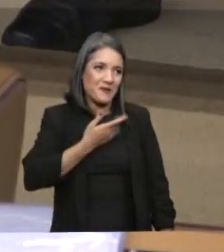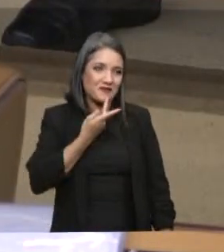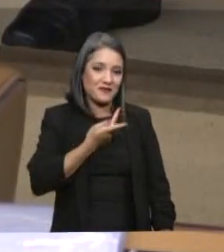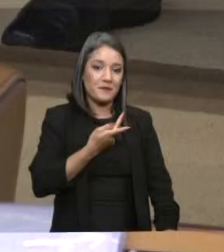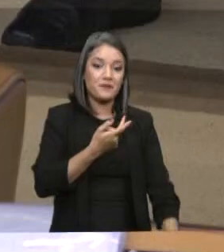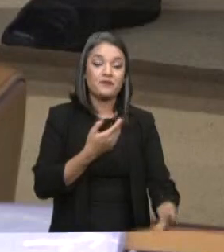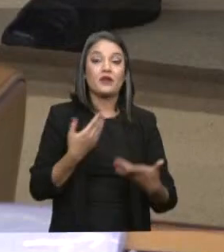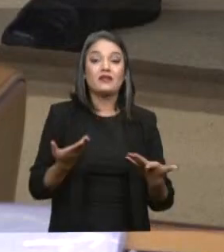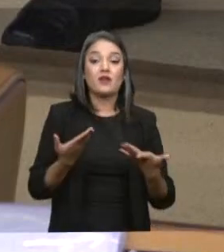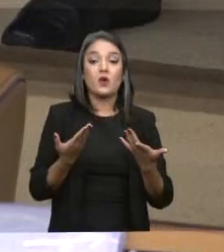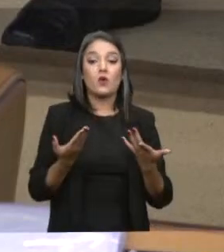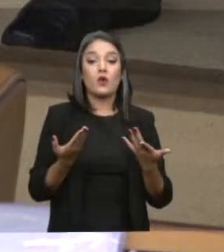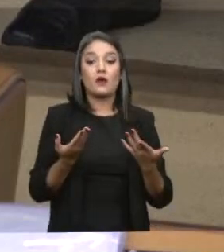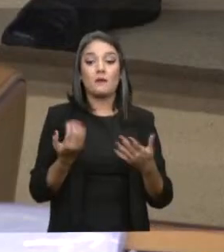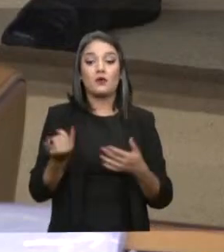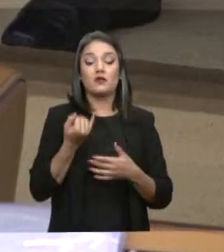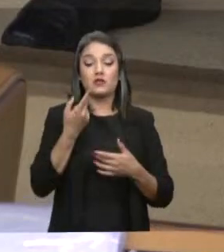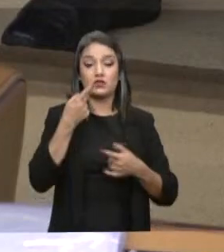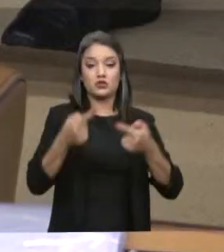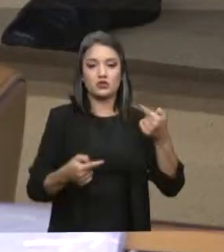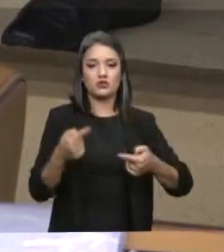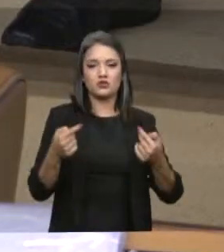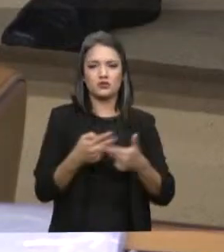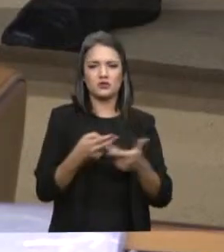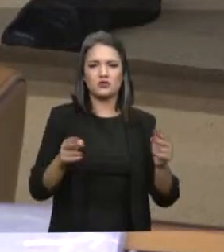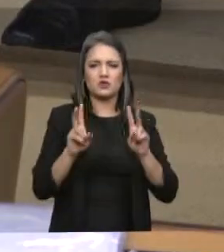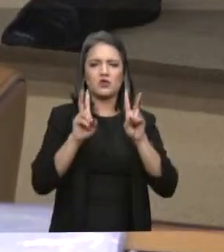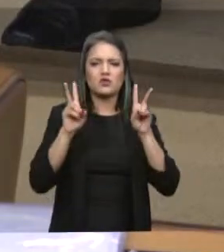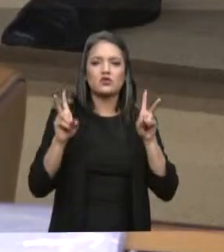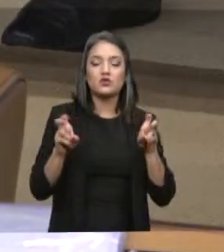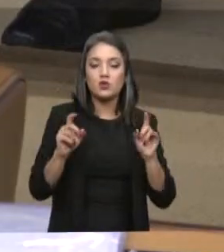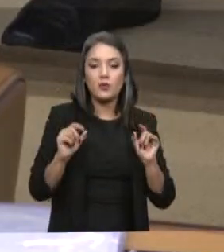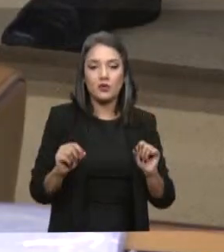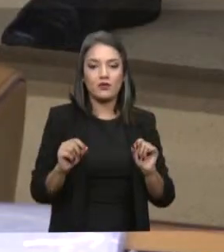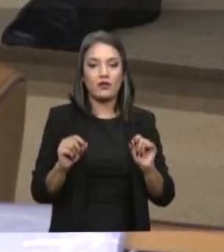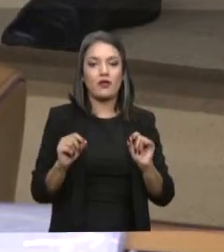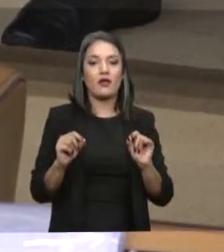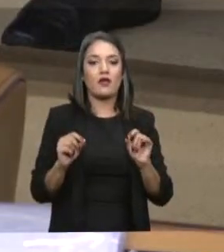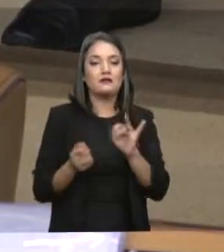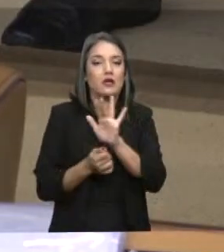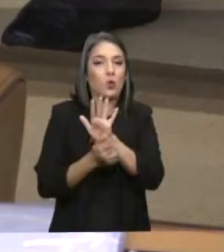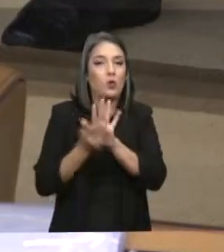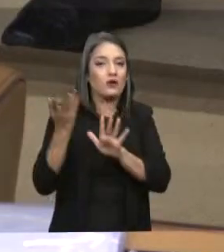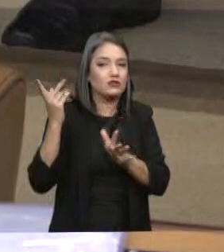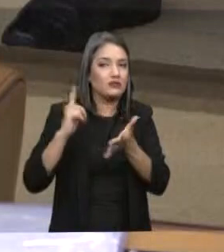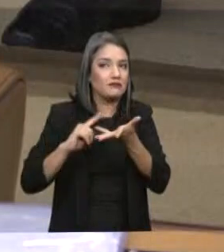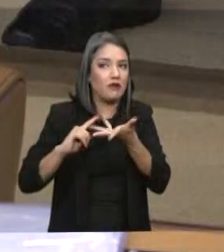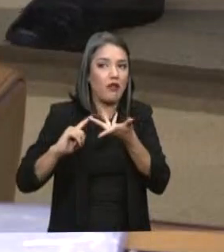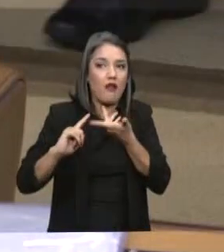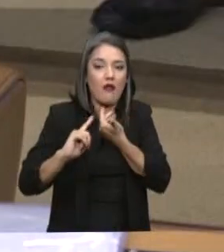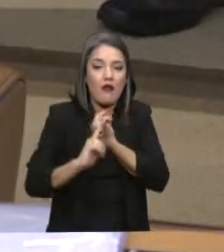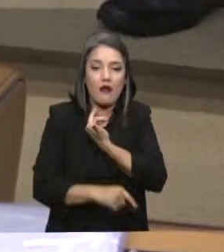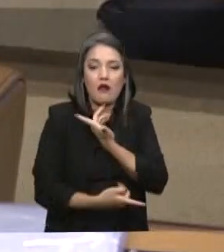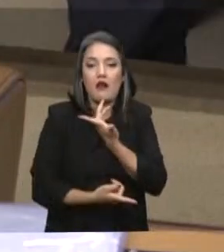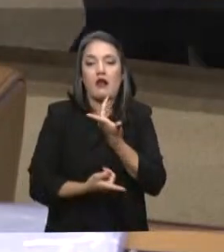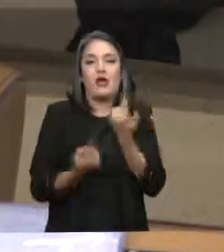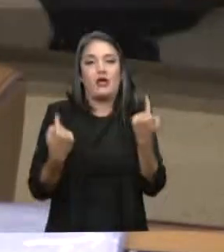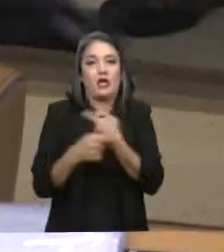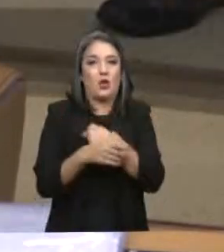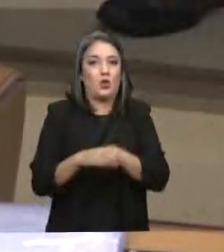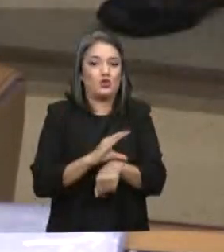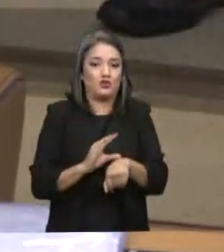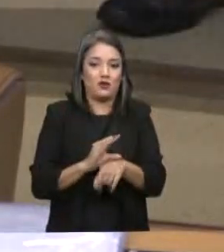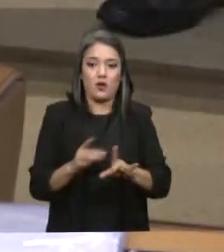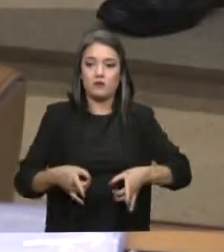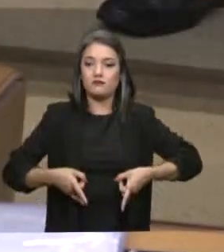as questões sobre esse estado de coisa inconstitucional nos presídios